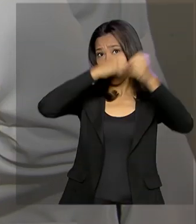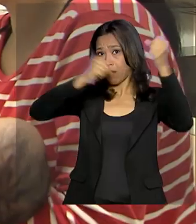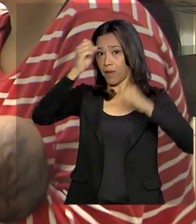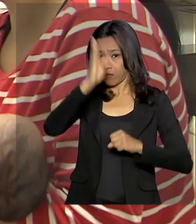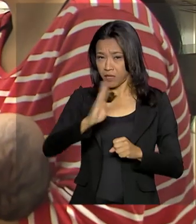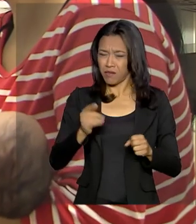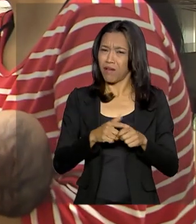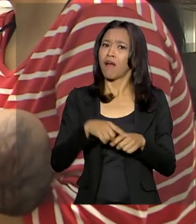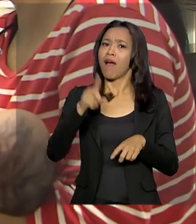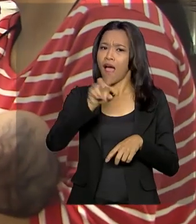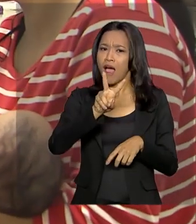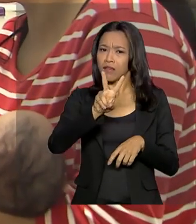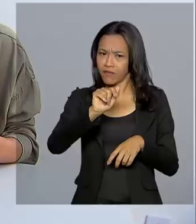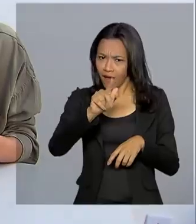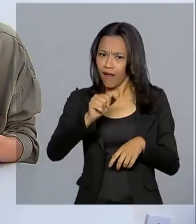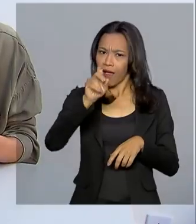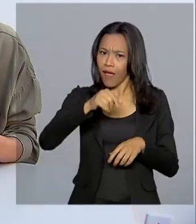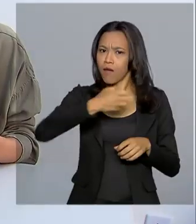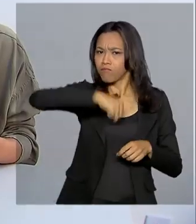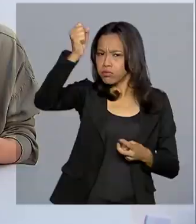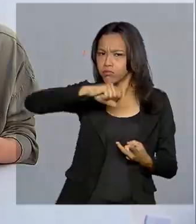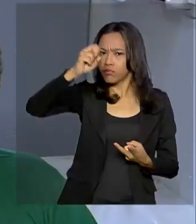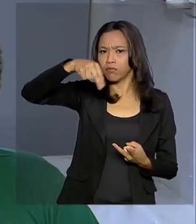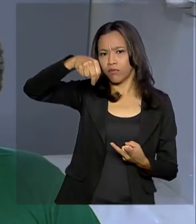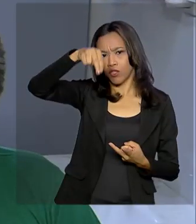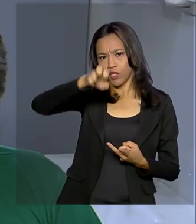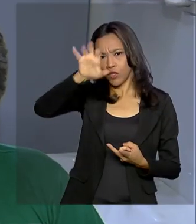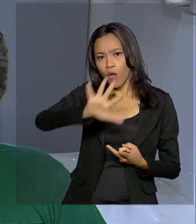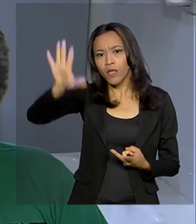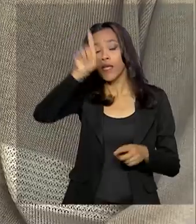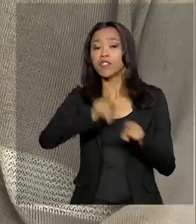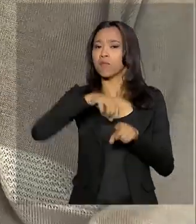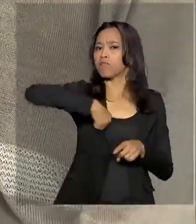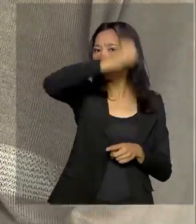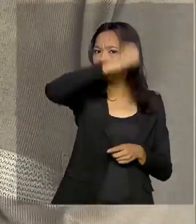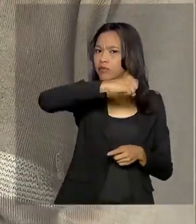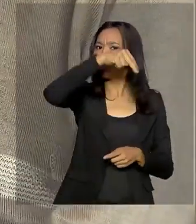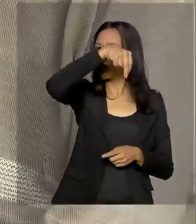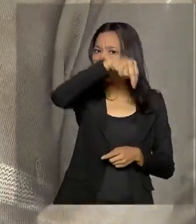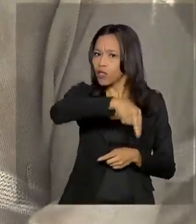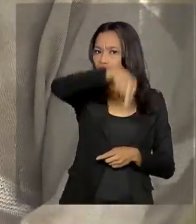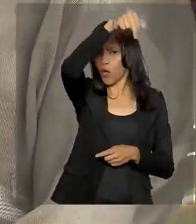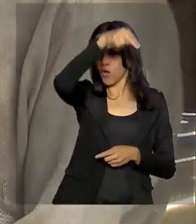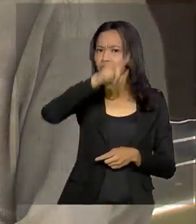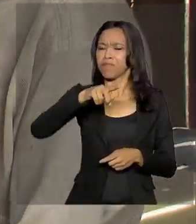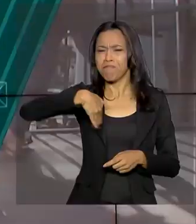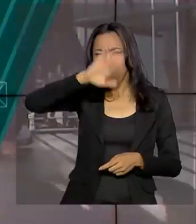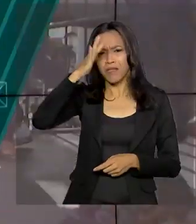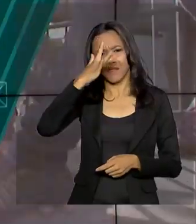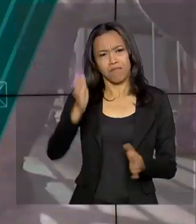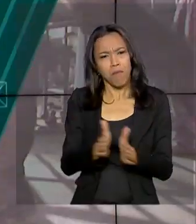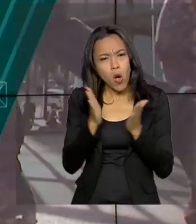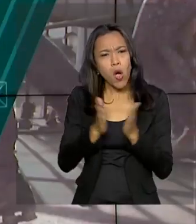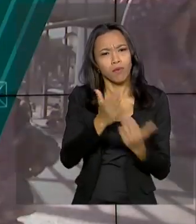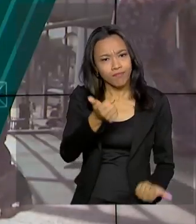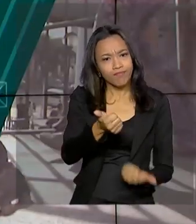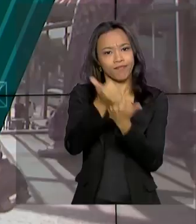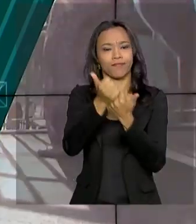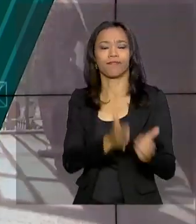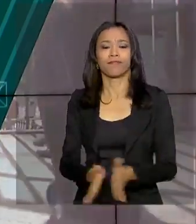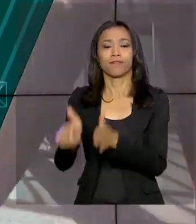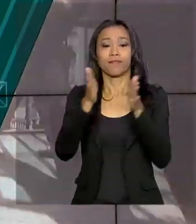vagas do programa será para as regiões norte e nordeste o novo modelo vai priorizar áreas mais carentes e veja também